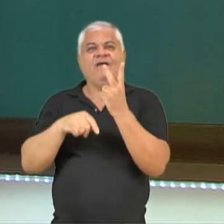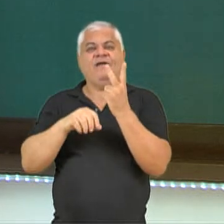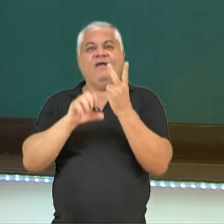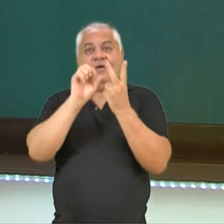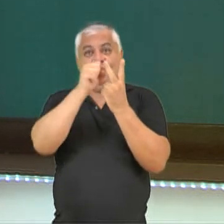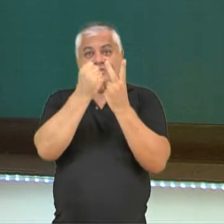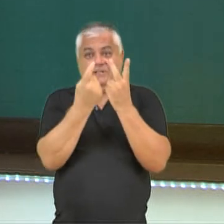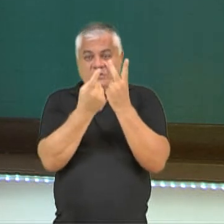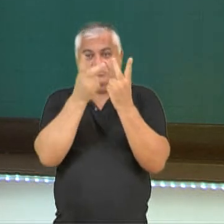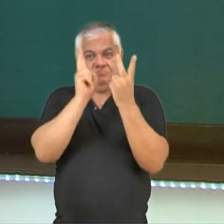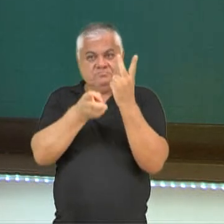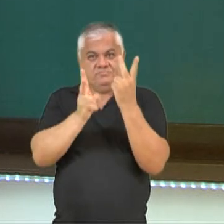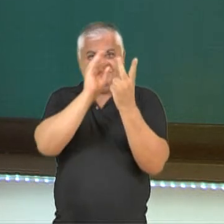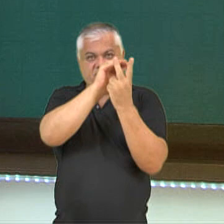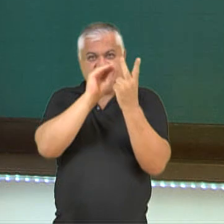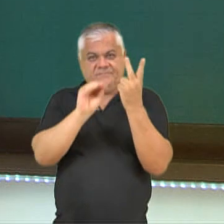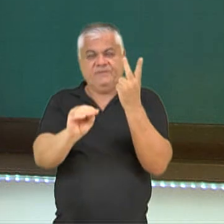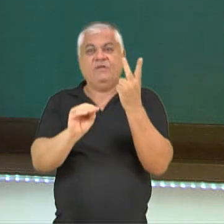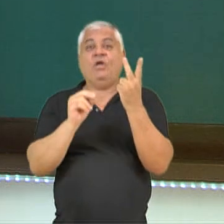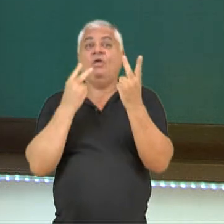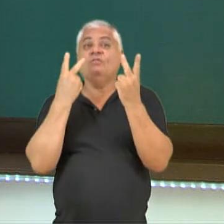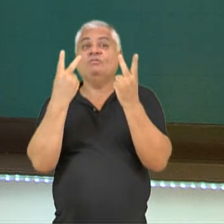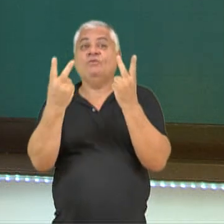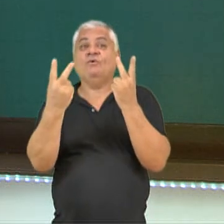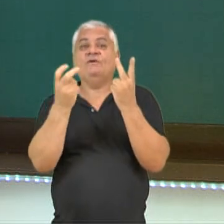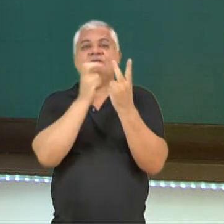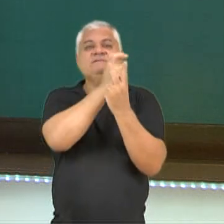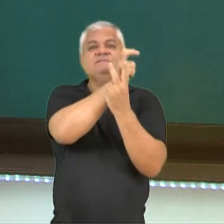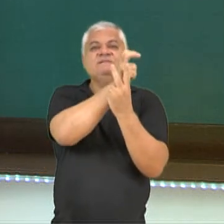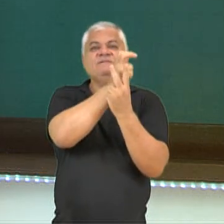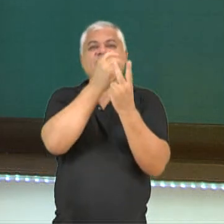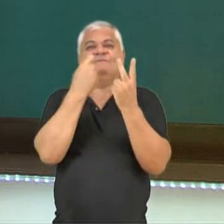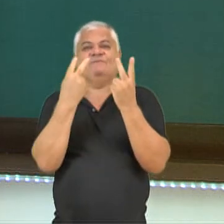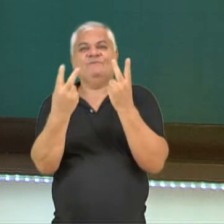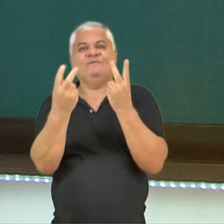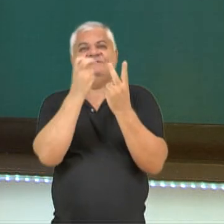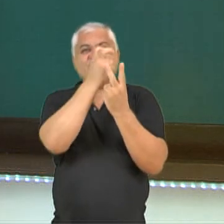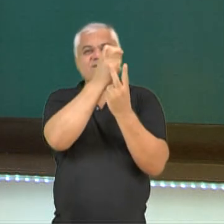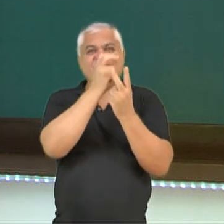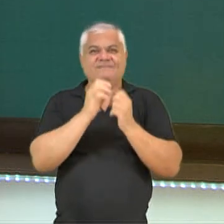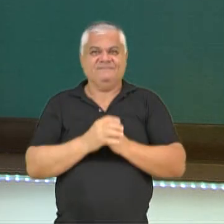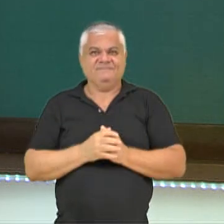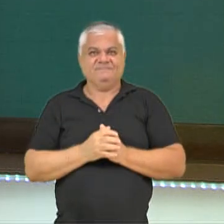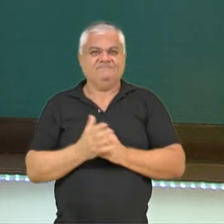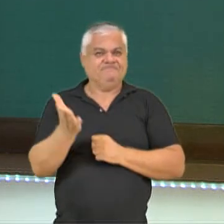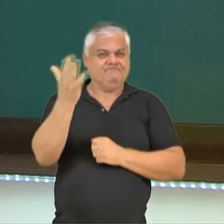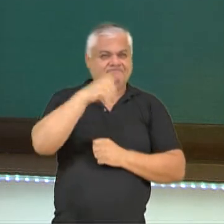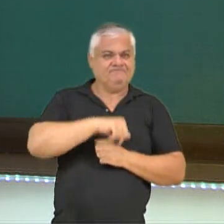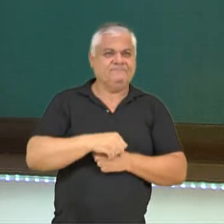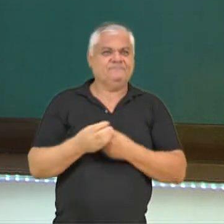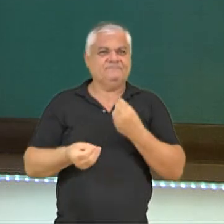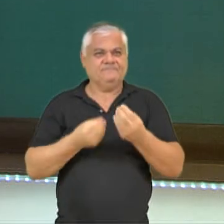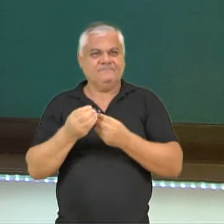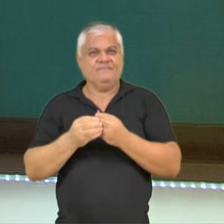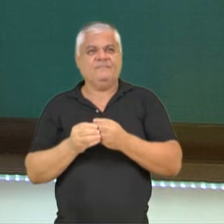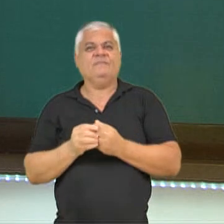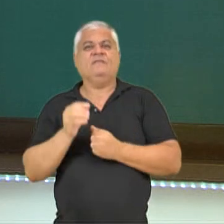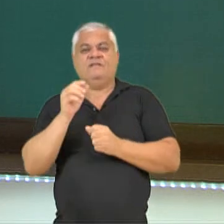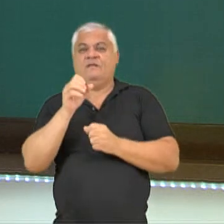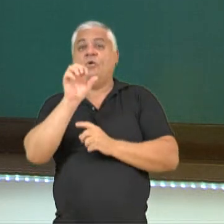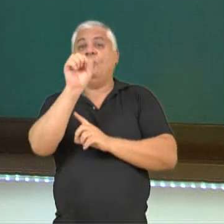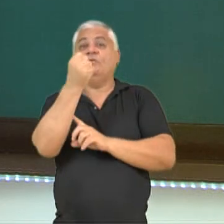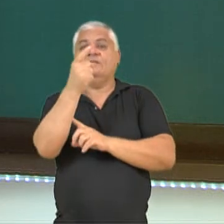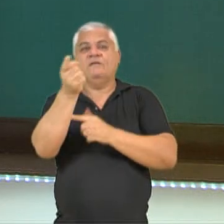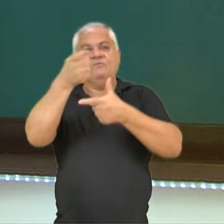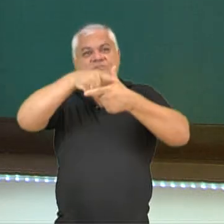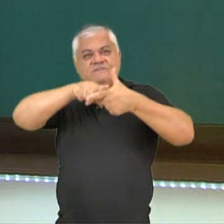se mantém, o 2 é o expoente, o 5 é o índice da raiz. Próximo passo, professora, fatorar o número que está